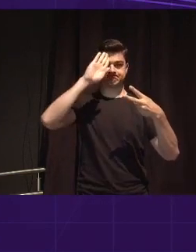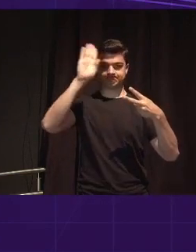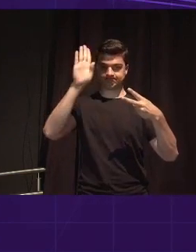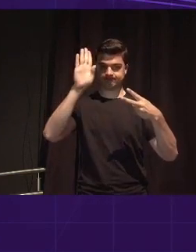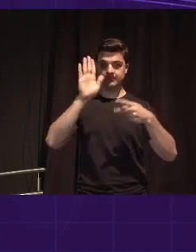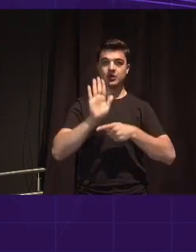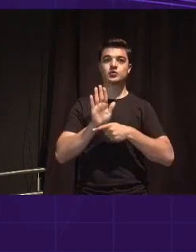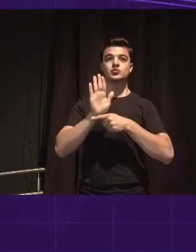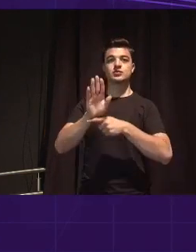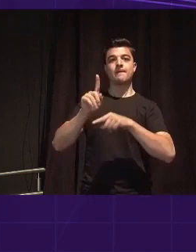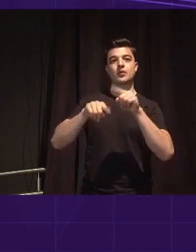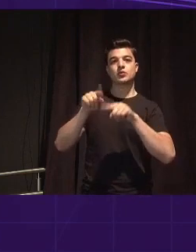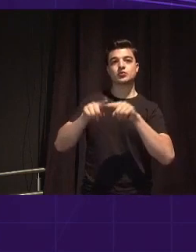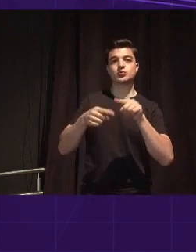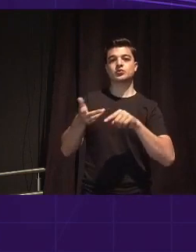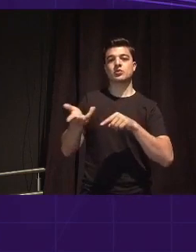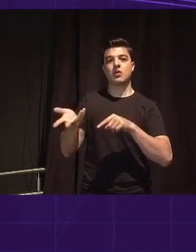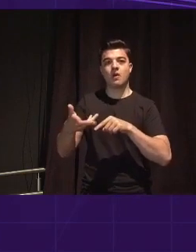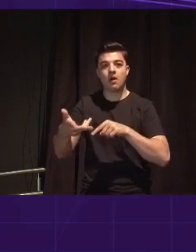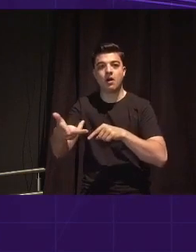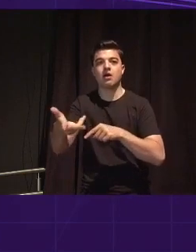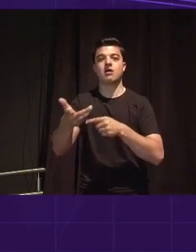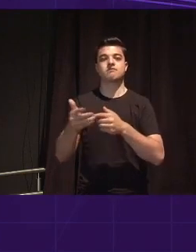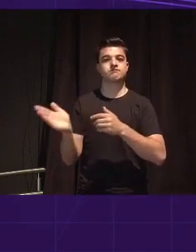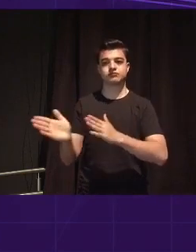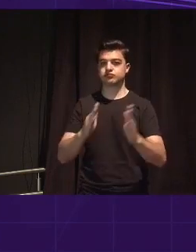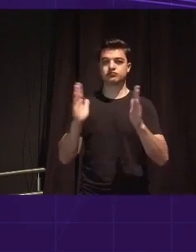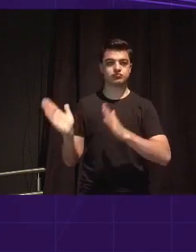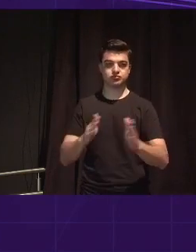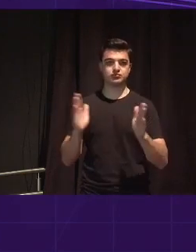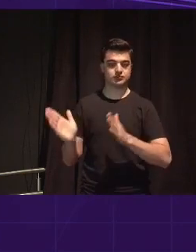Product Operations. Então, guarda isso aí, tá? Pode passar, Di.